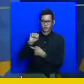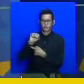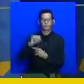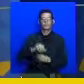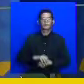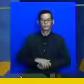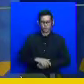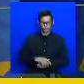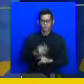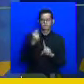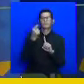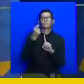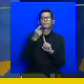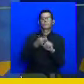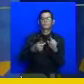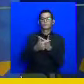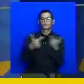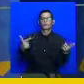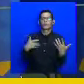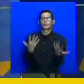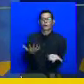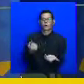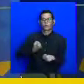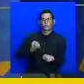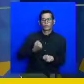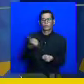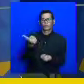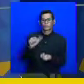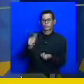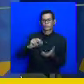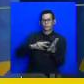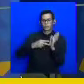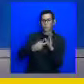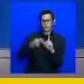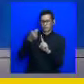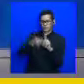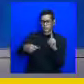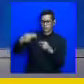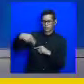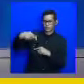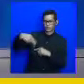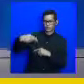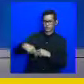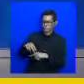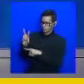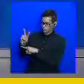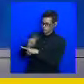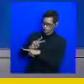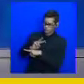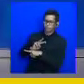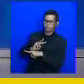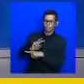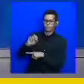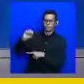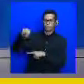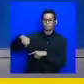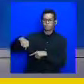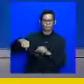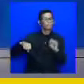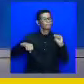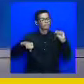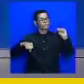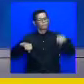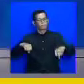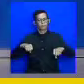28. A dezena do mês da sorte, 11, correspondente ao mês de novembro. As auditoras confirmam? Sim,